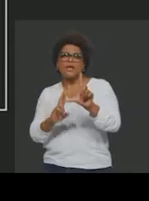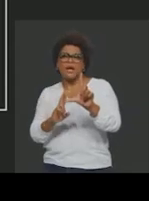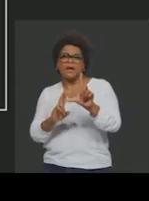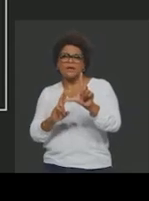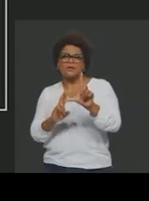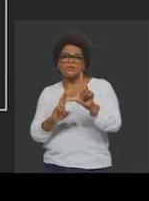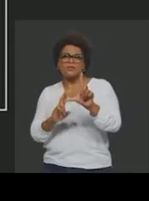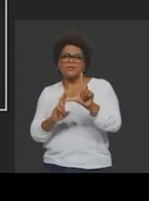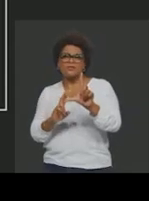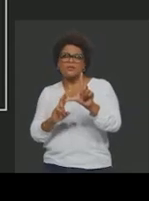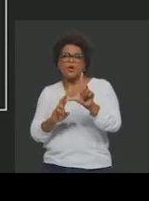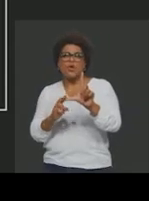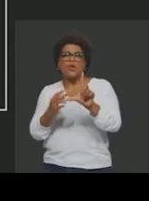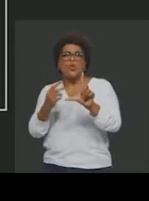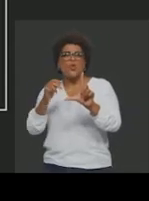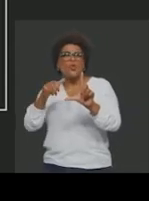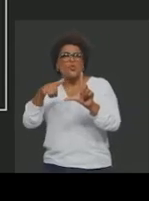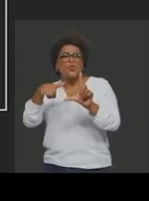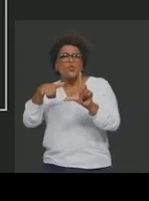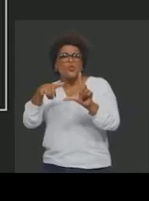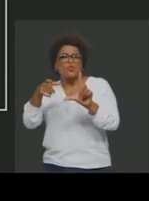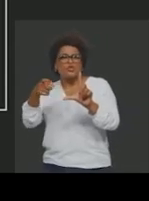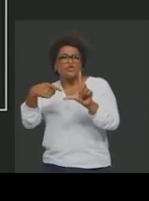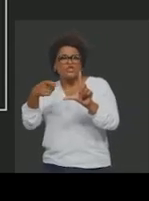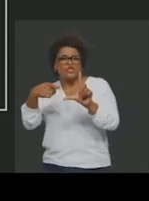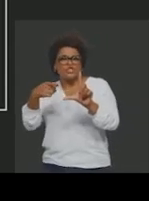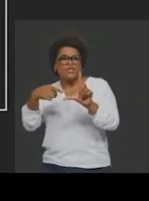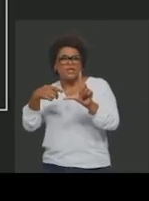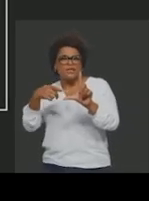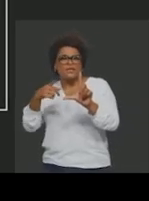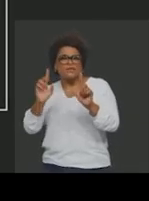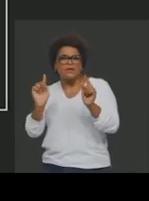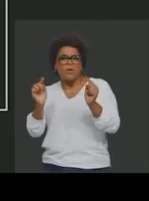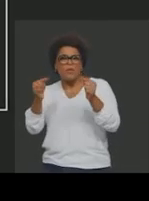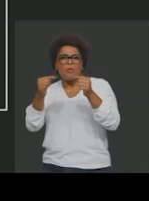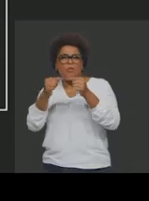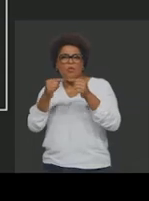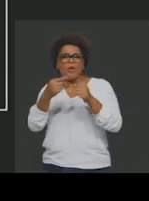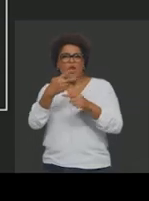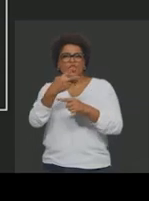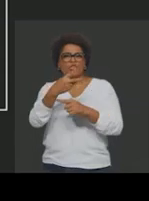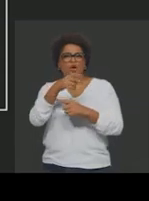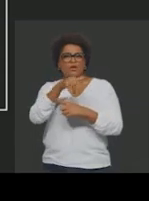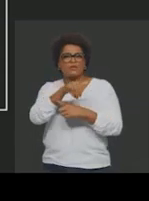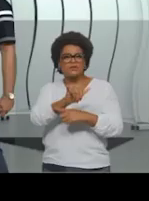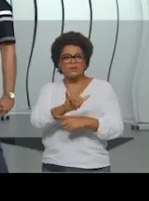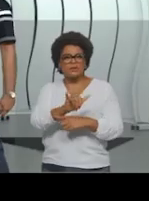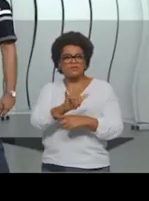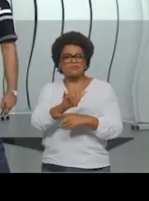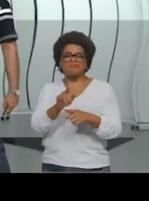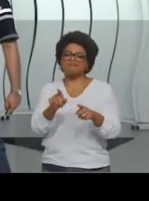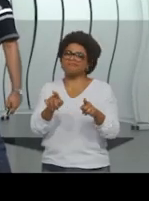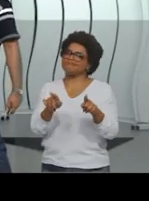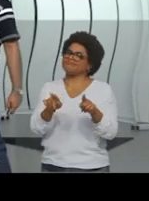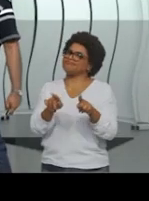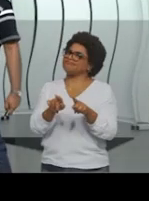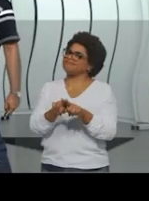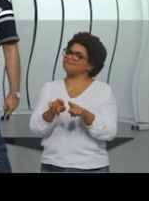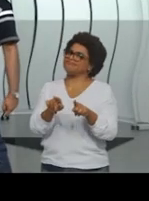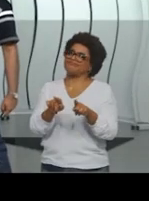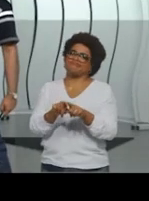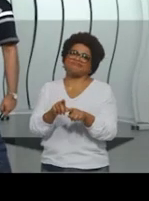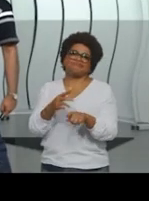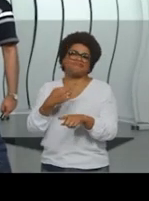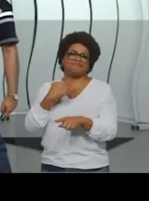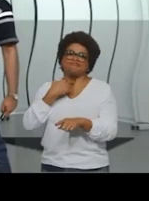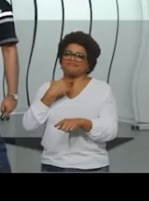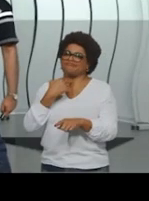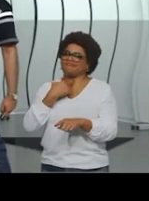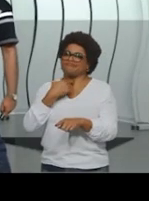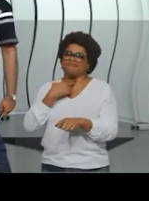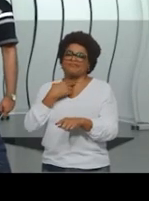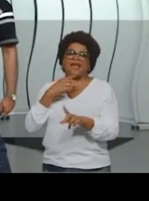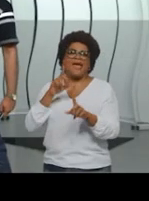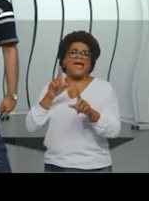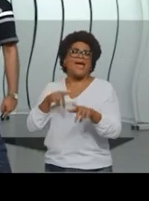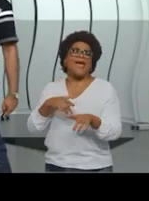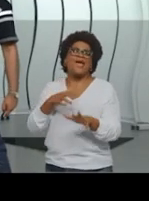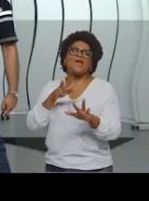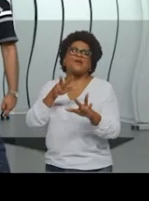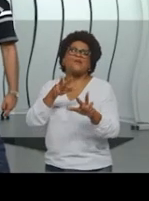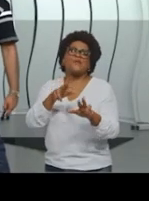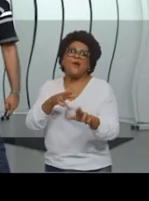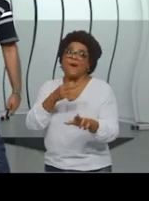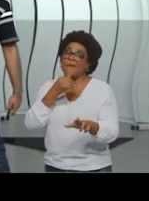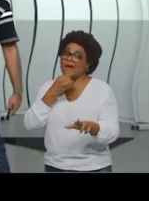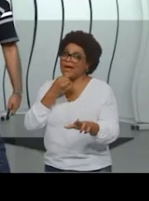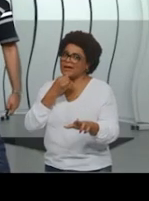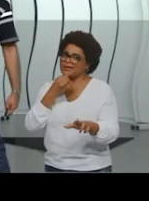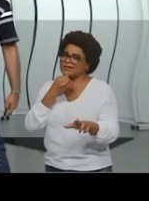a 2y? Também não pode acontecer. Seria equivalente a você pegar uma calculadora, tentar somar 2 mais 3,